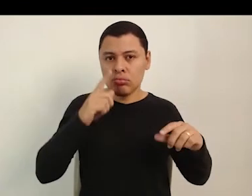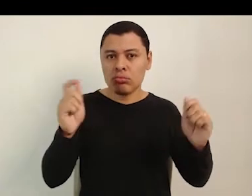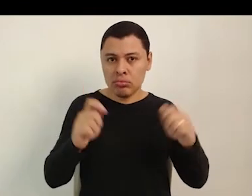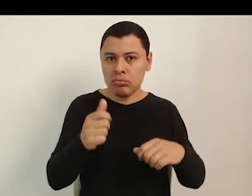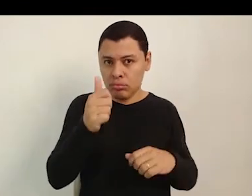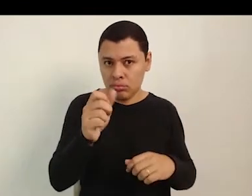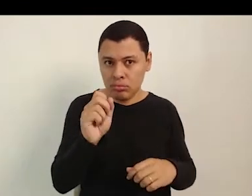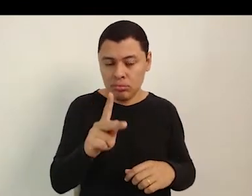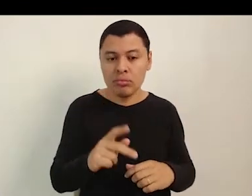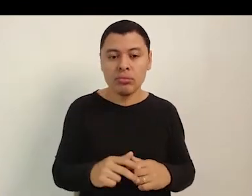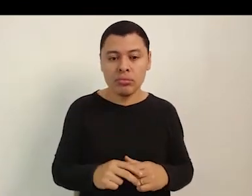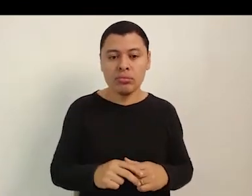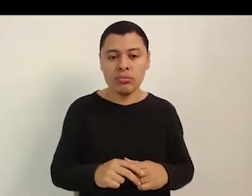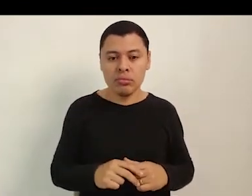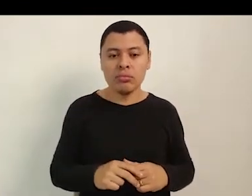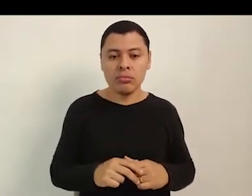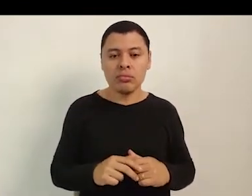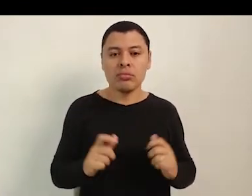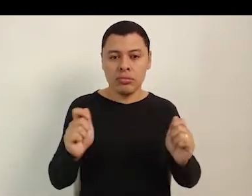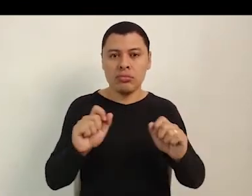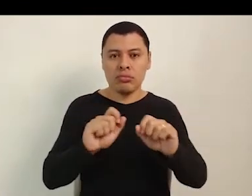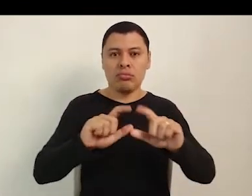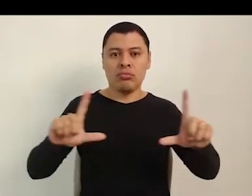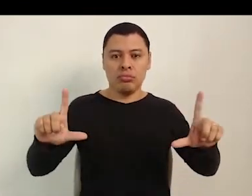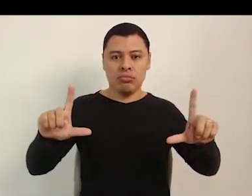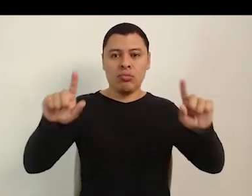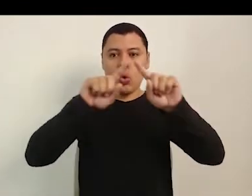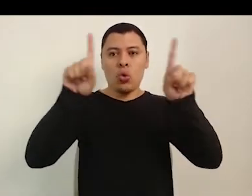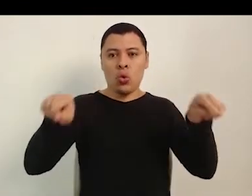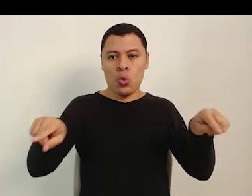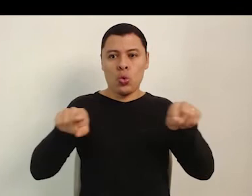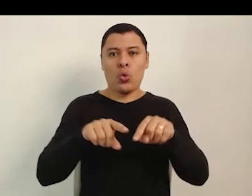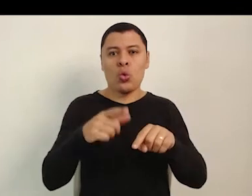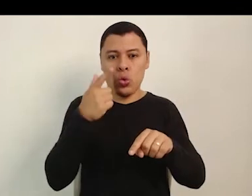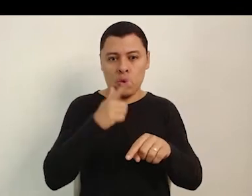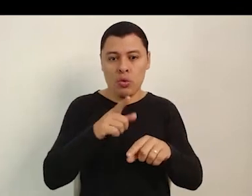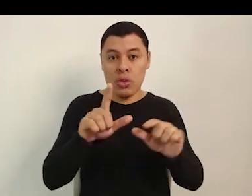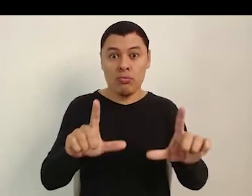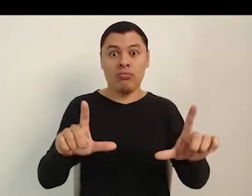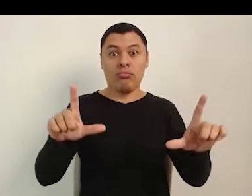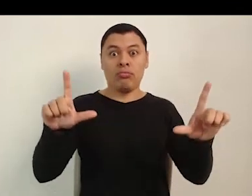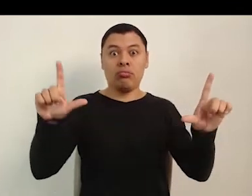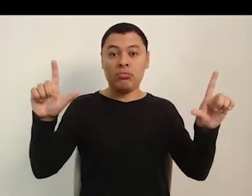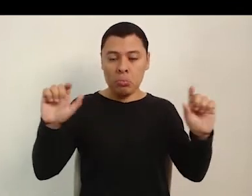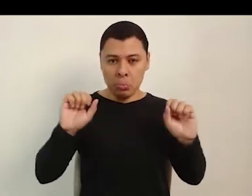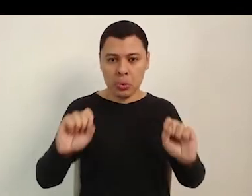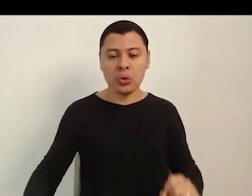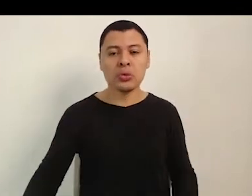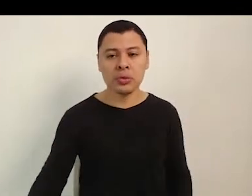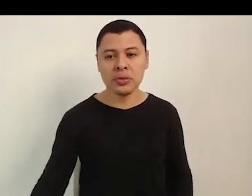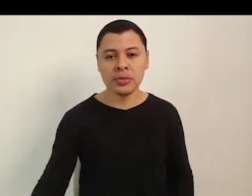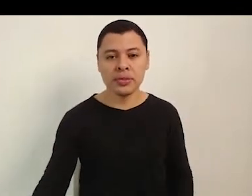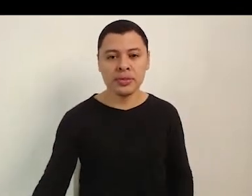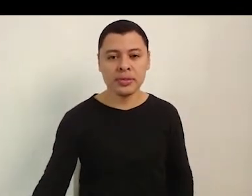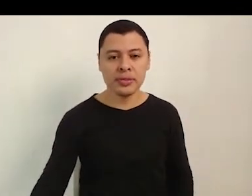da minha tela. Então fica na tela inteira do Hopin. Então, quem precisar dar um zoom fazer esse